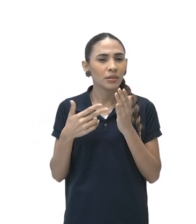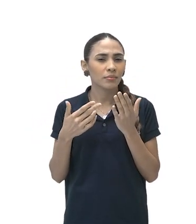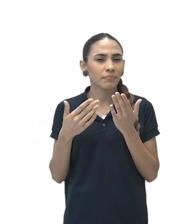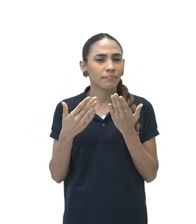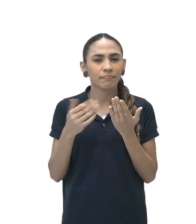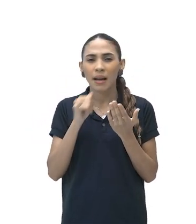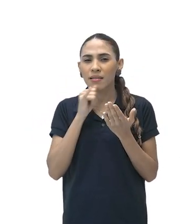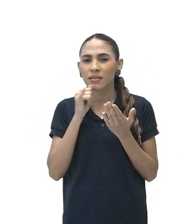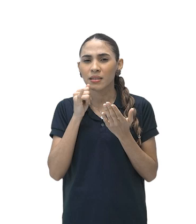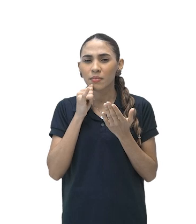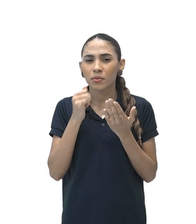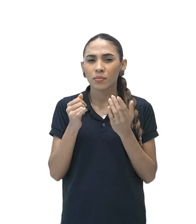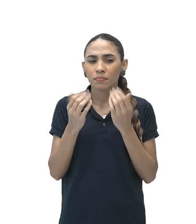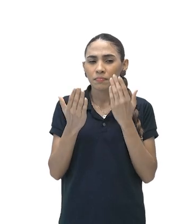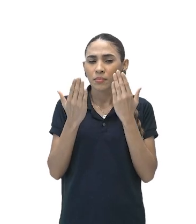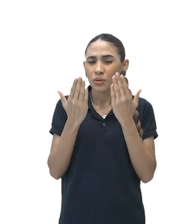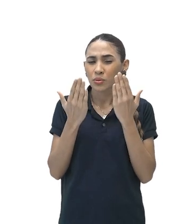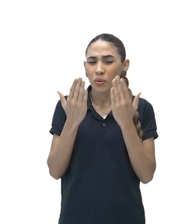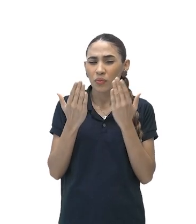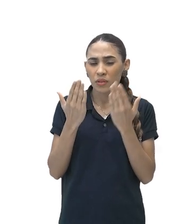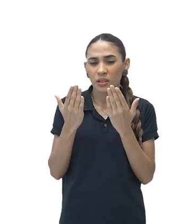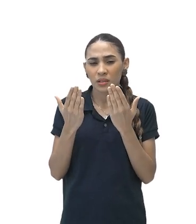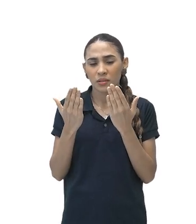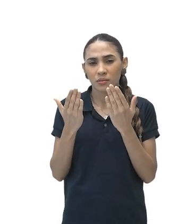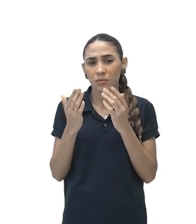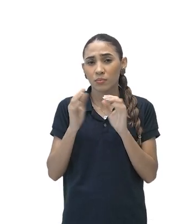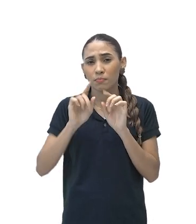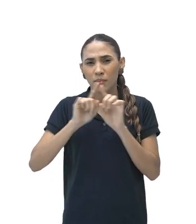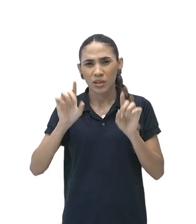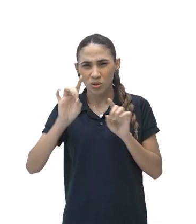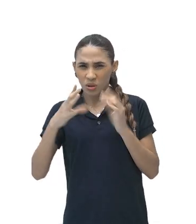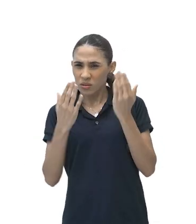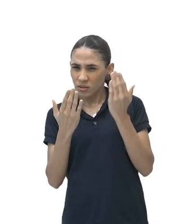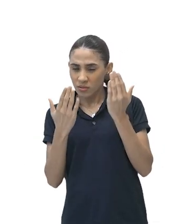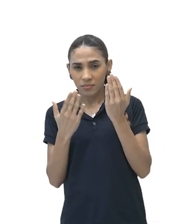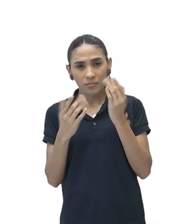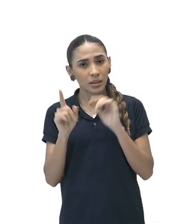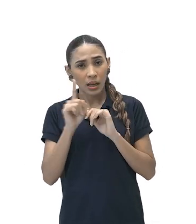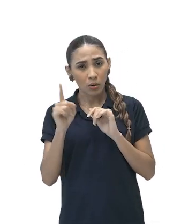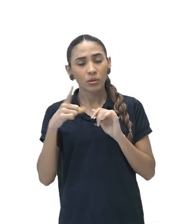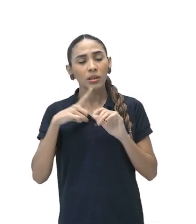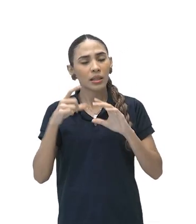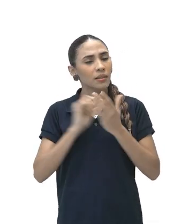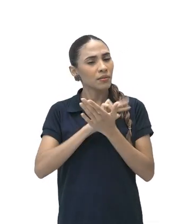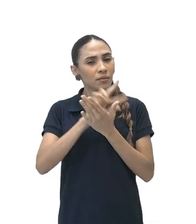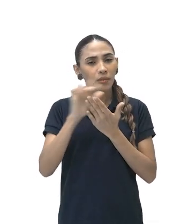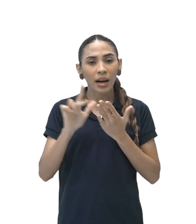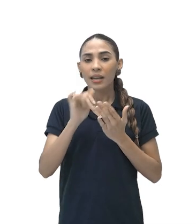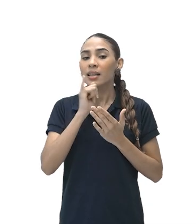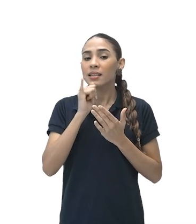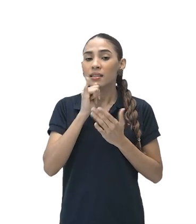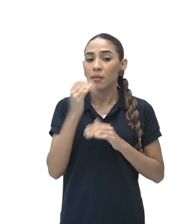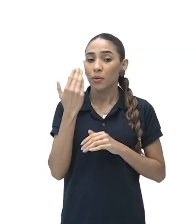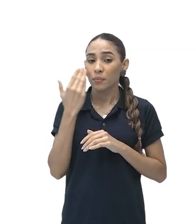desconfie. Mas só por isso eu vou desconfiar, professora? Não, isso é uma característica. Temos outras. Olhem só.